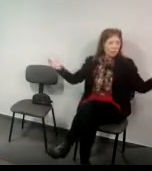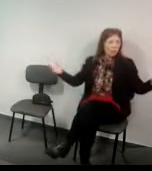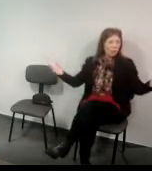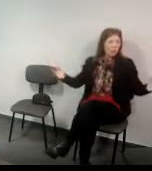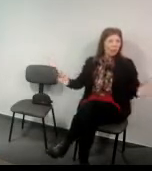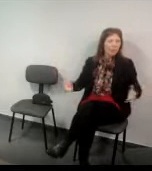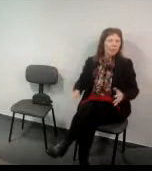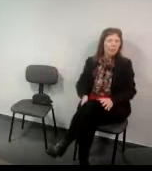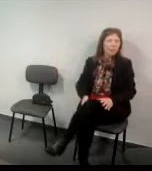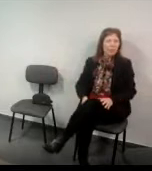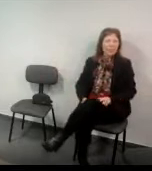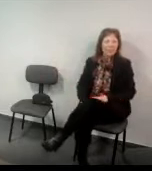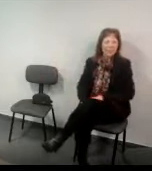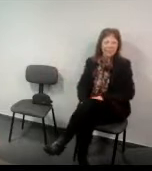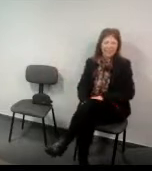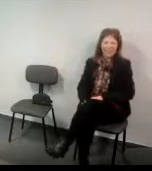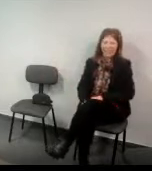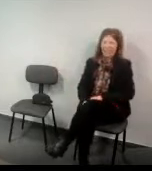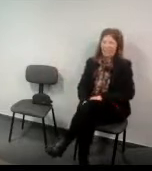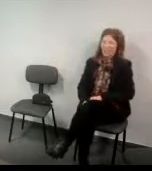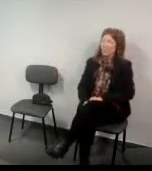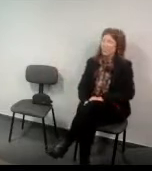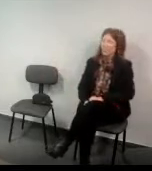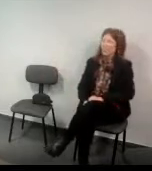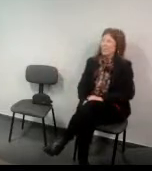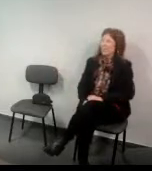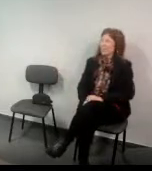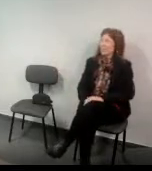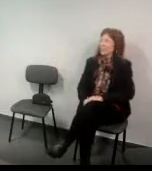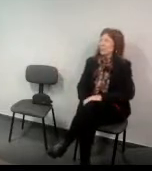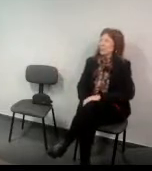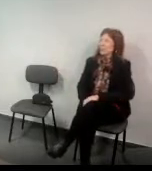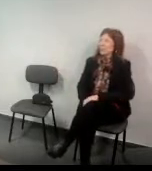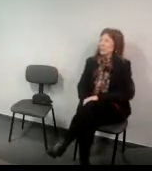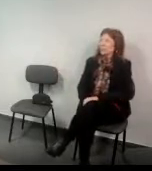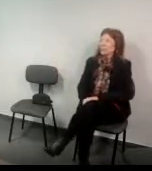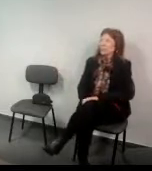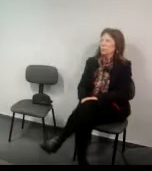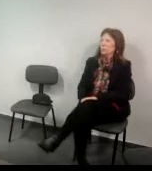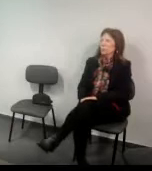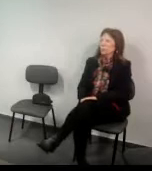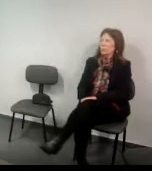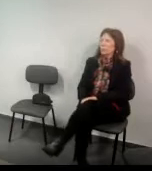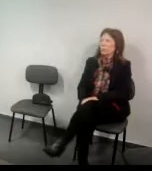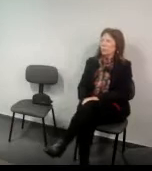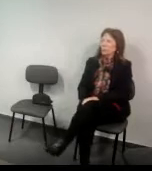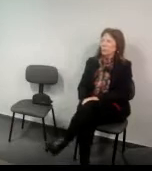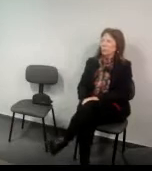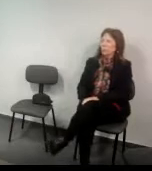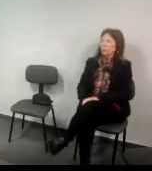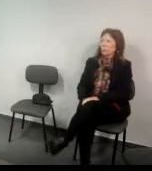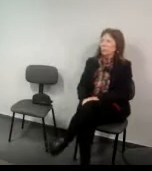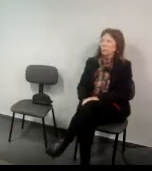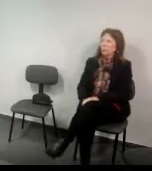só não esquecer de parar, né? Isso eu tenho que parar, senão você... Então, é interessante que eu estava tratando também uma pessoa que estava com uma infecção no joelho, esse tempo